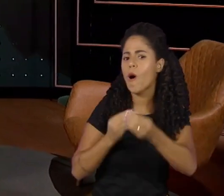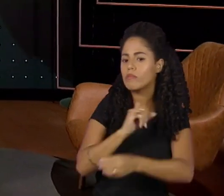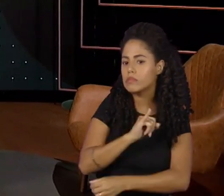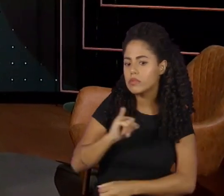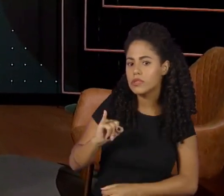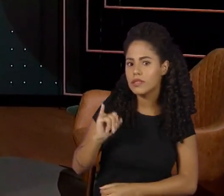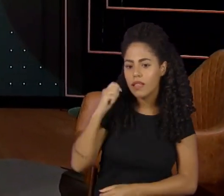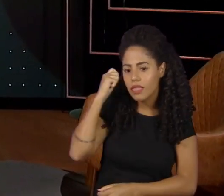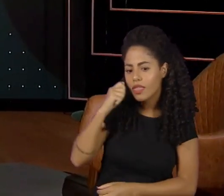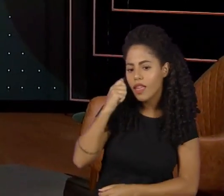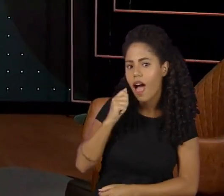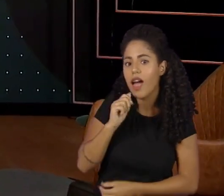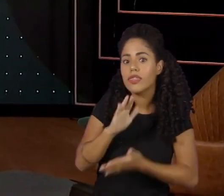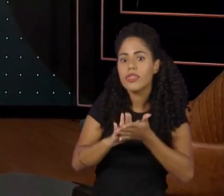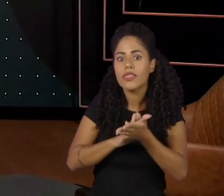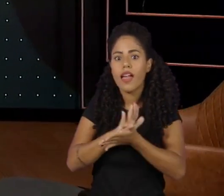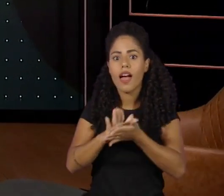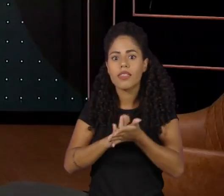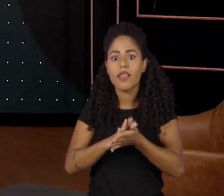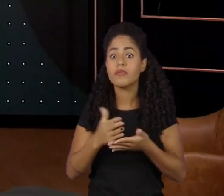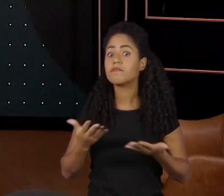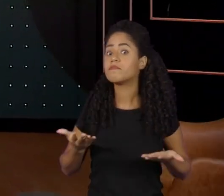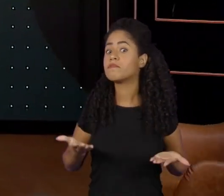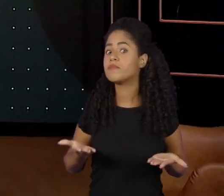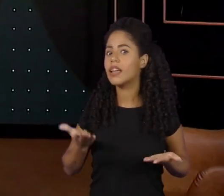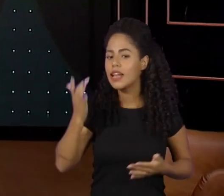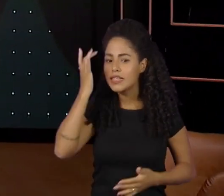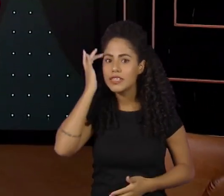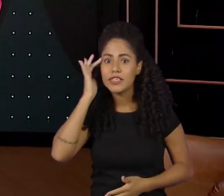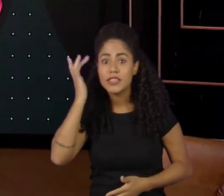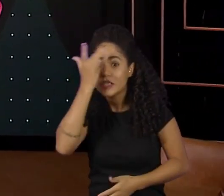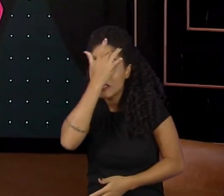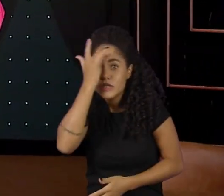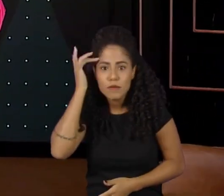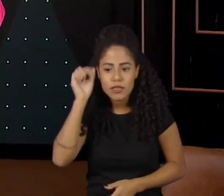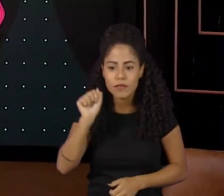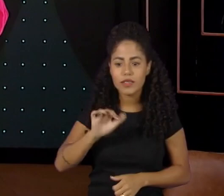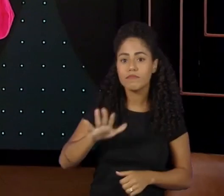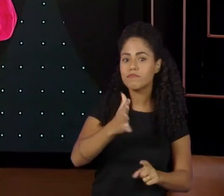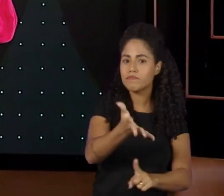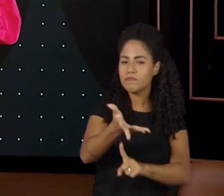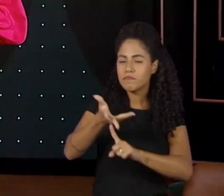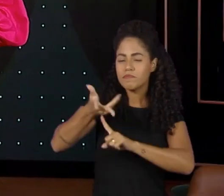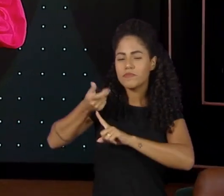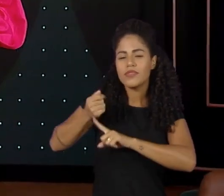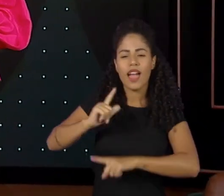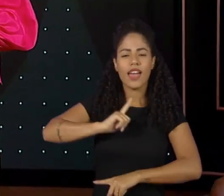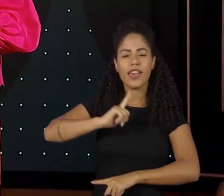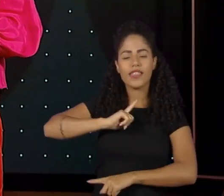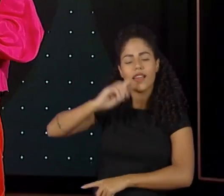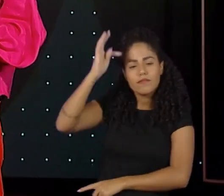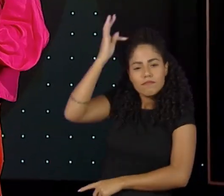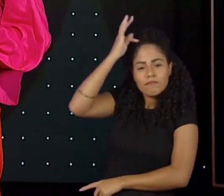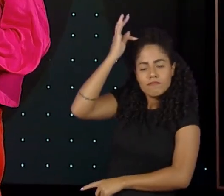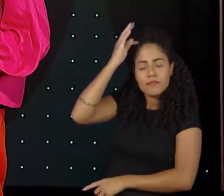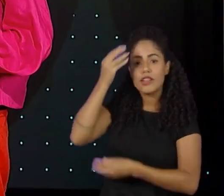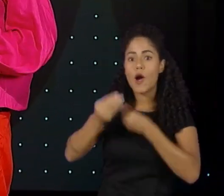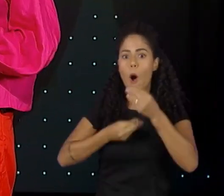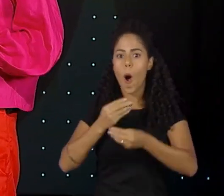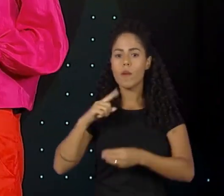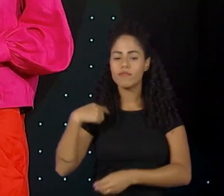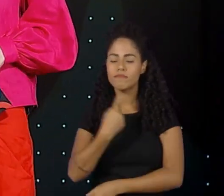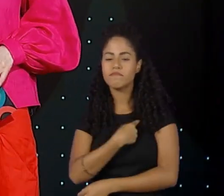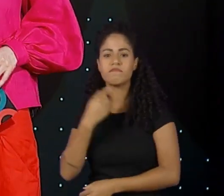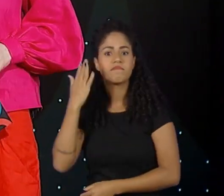dos artistas? Pois é, essa gente talentosa, criativa, que nos leva a conhecer o mundo, as pessoas e a nós